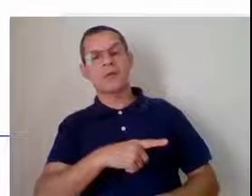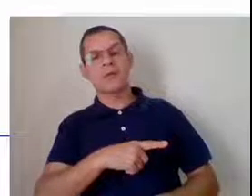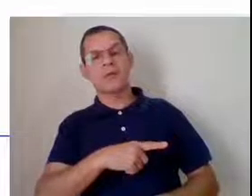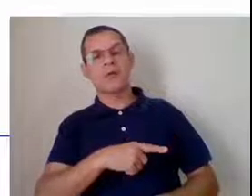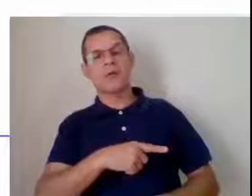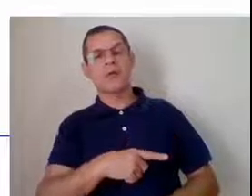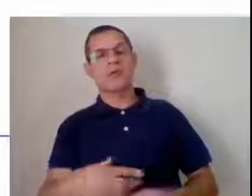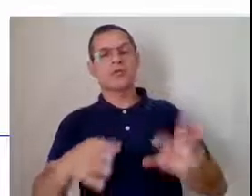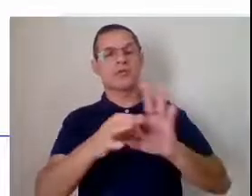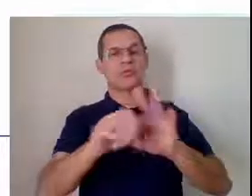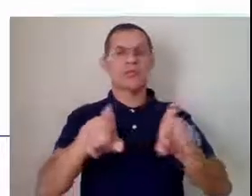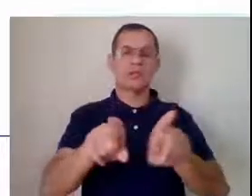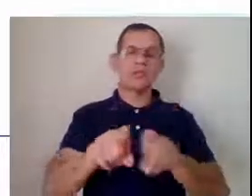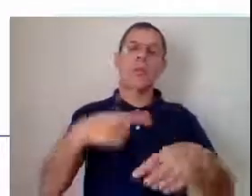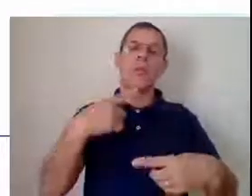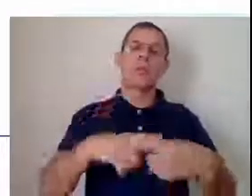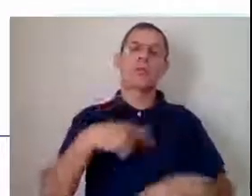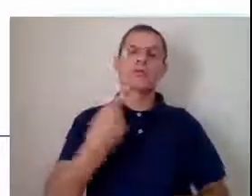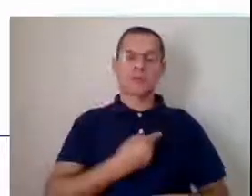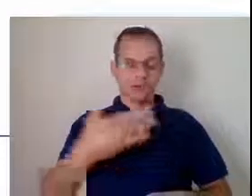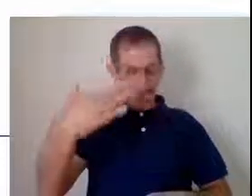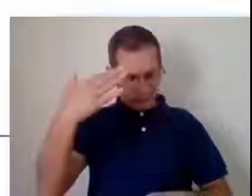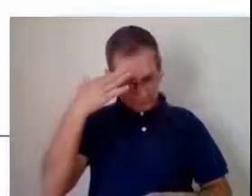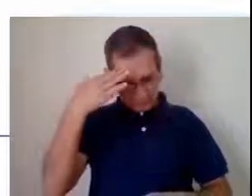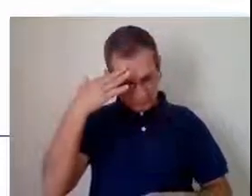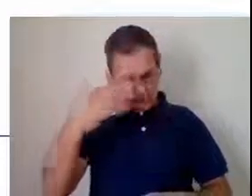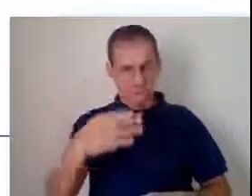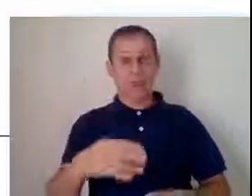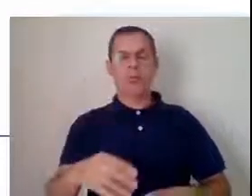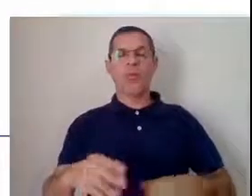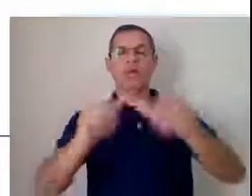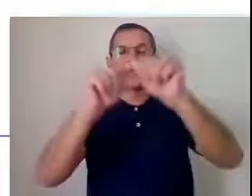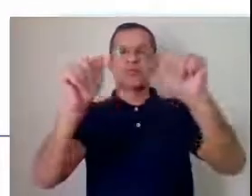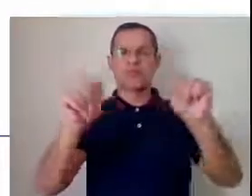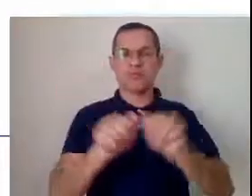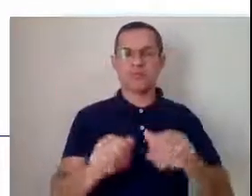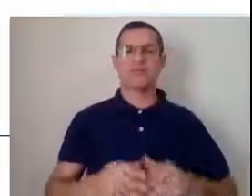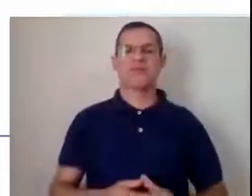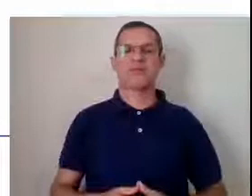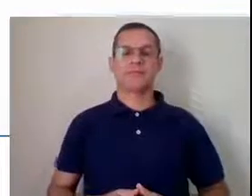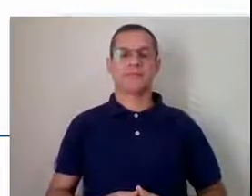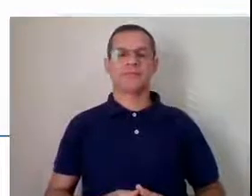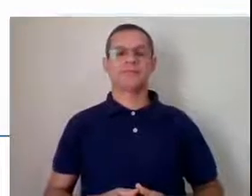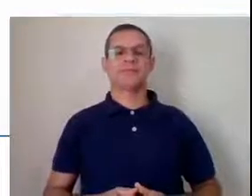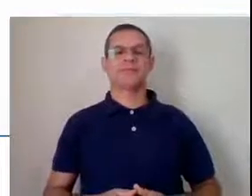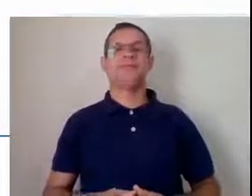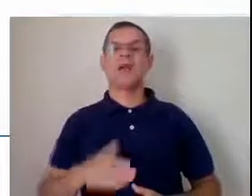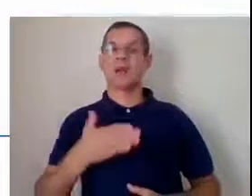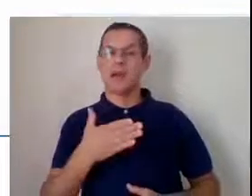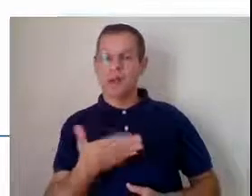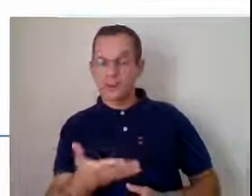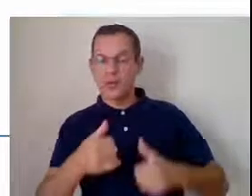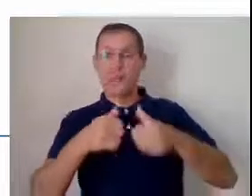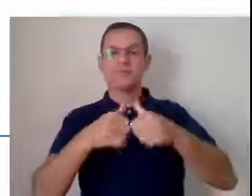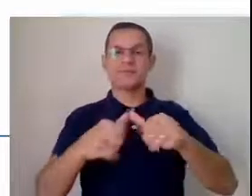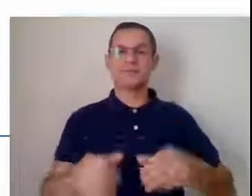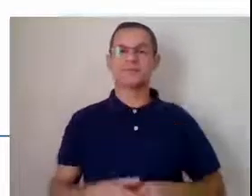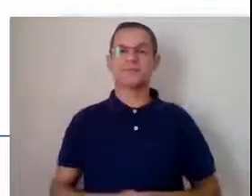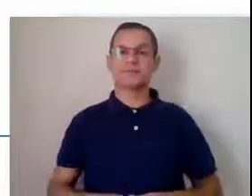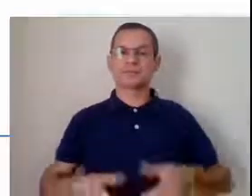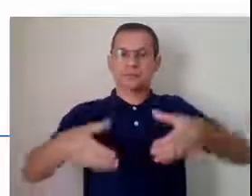conseguimos relacionar, porque nós sabemos que são figuras, tá? Então,